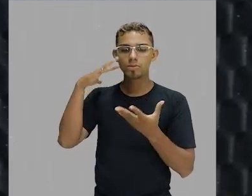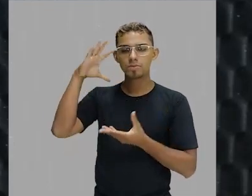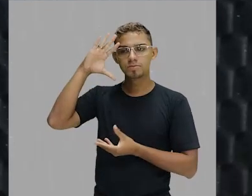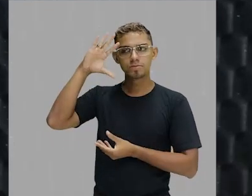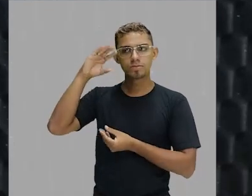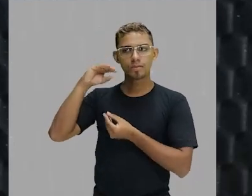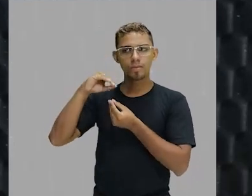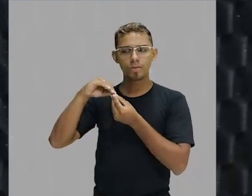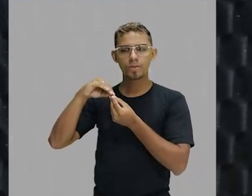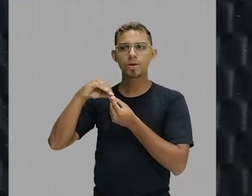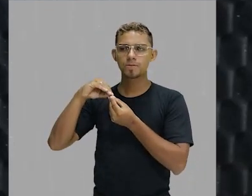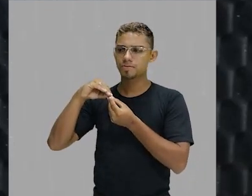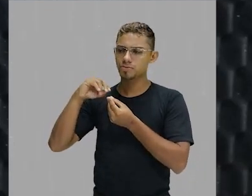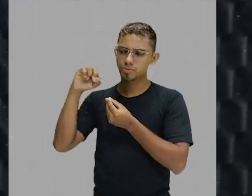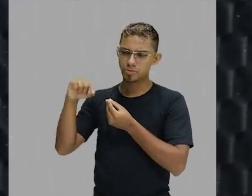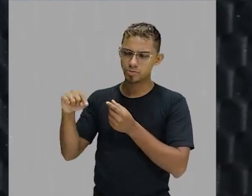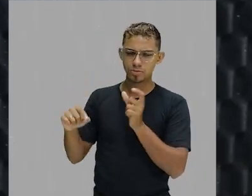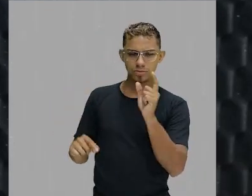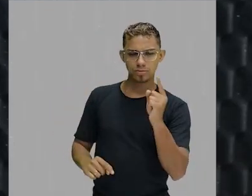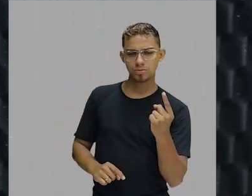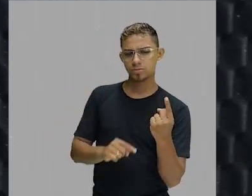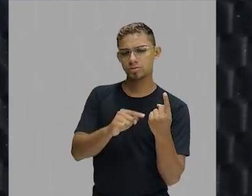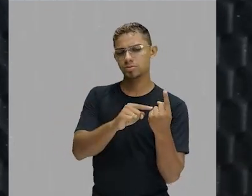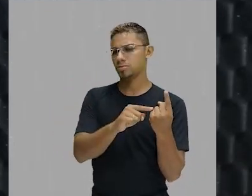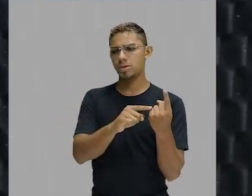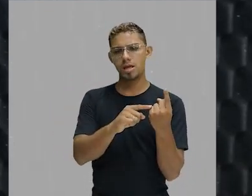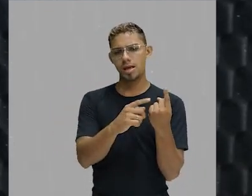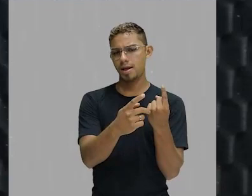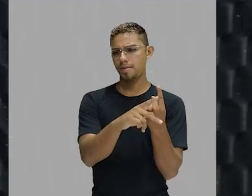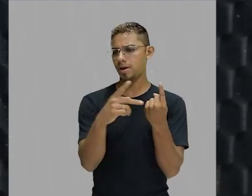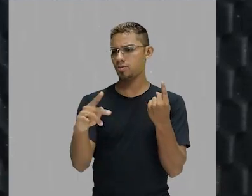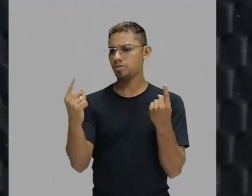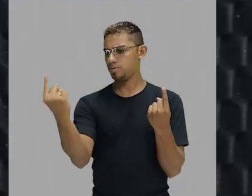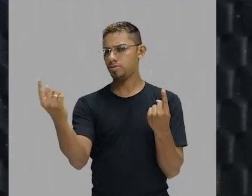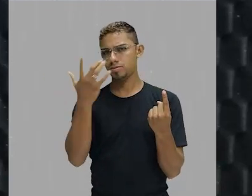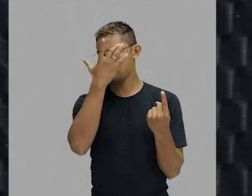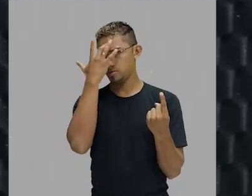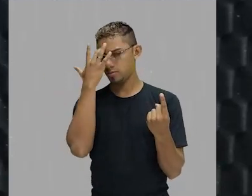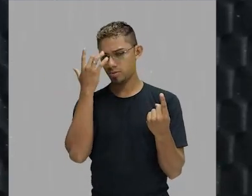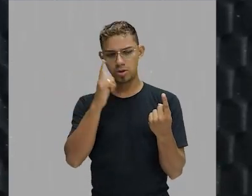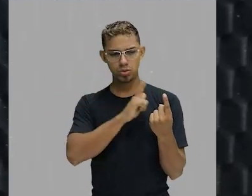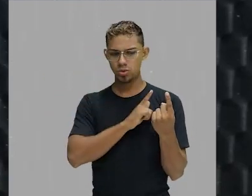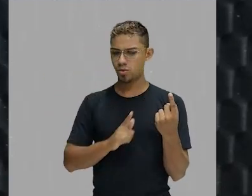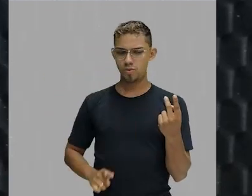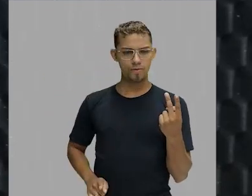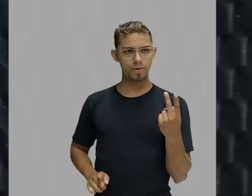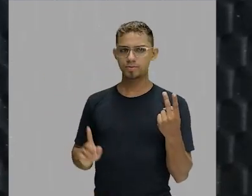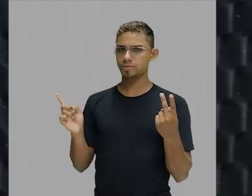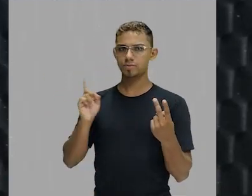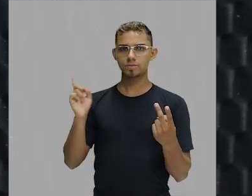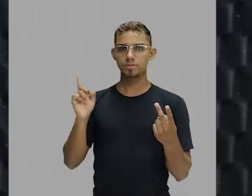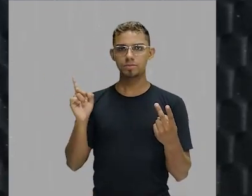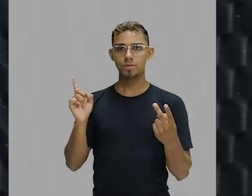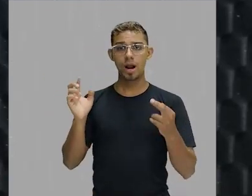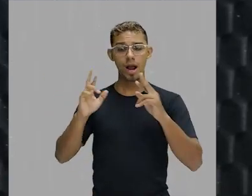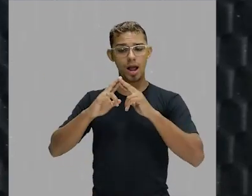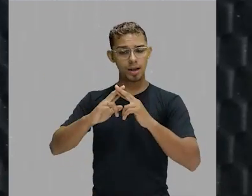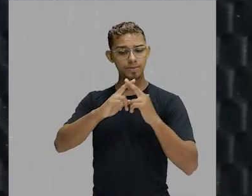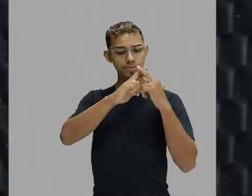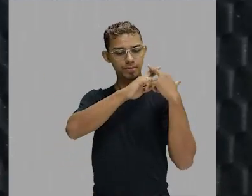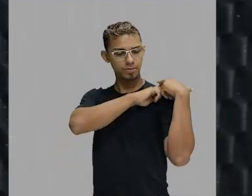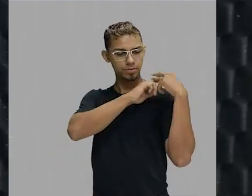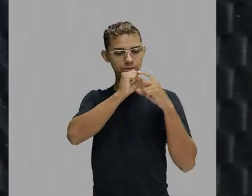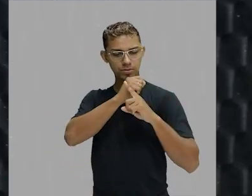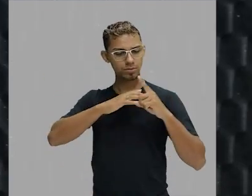que está ali não é de uma pessoa, não é do governo. O governo, as responsabilidades sociais, elas estão lá simplesmente